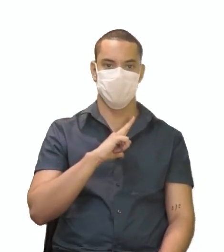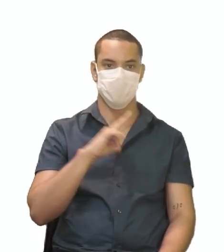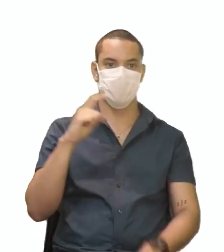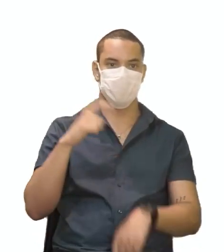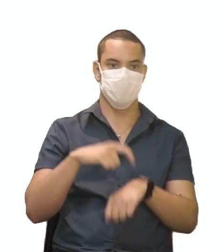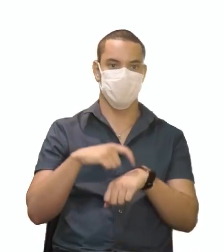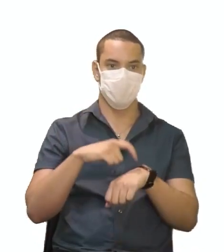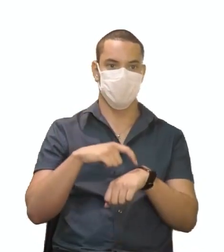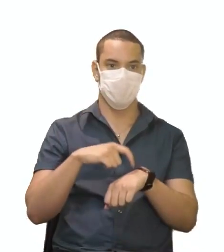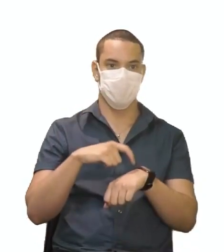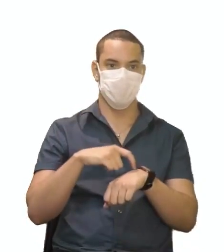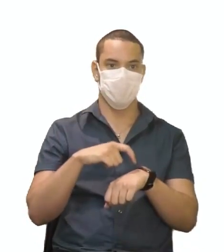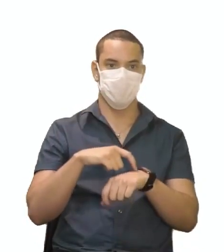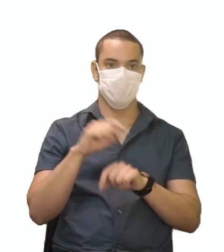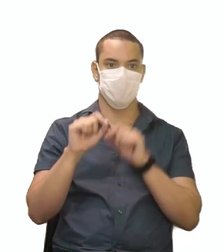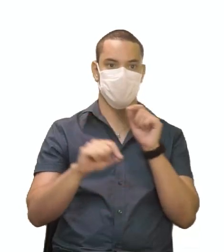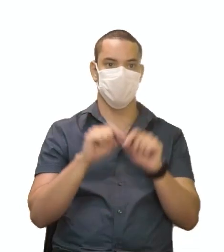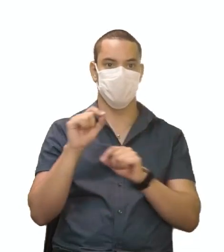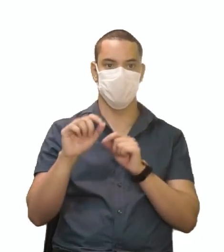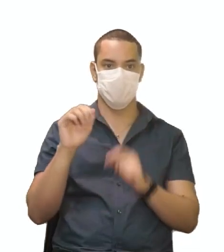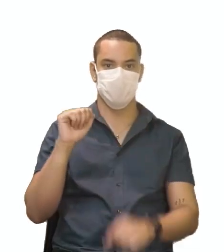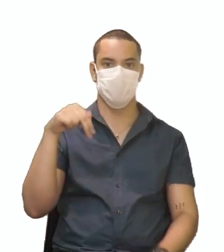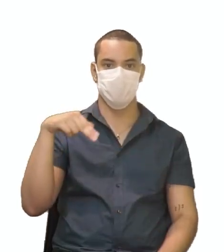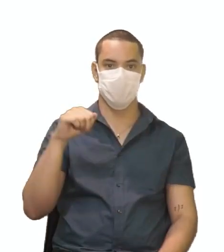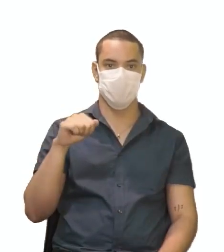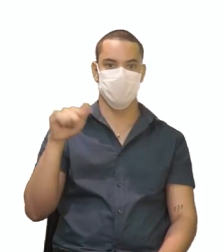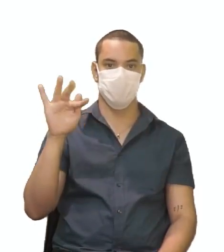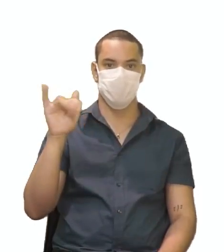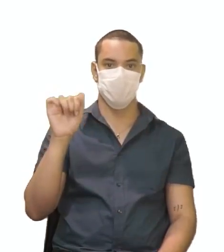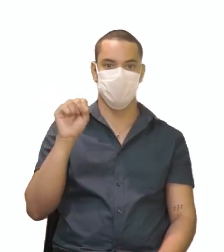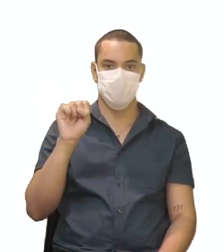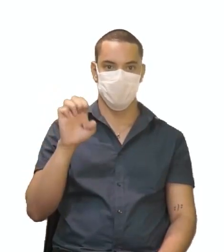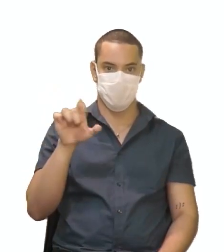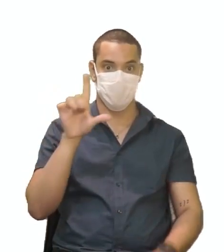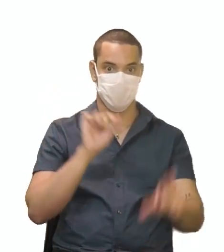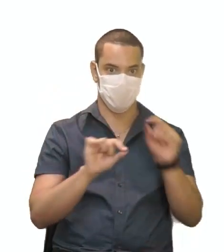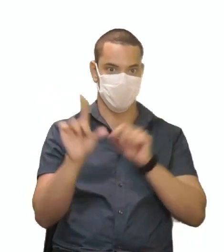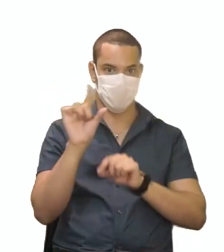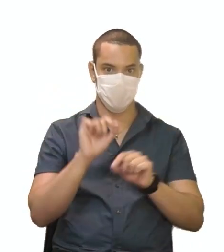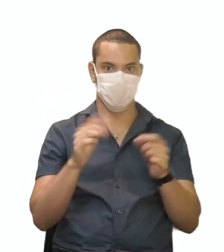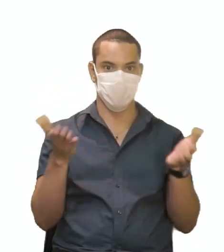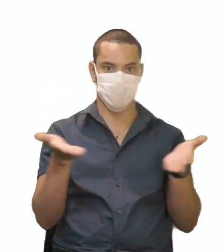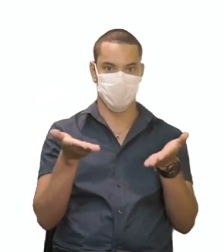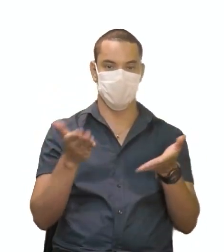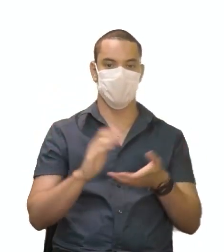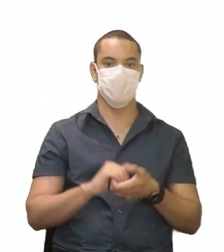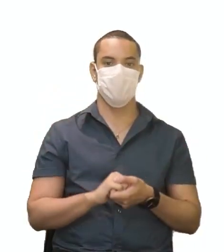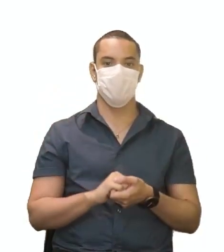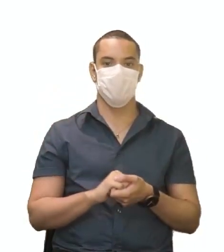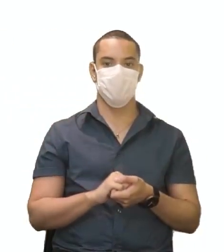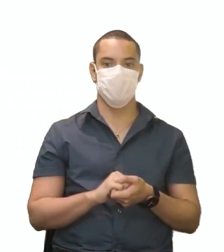esse momento aqui da anáfase? Vamos para as opções? Vamos lá?